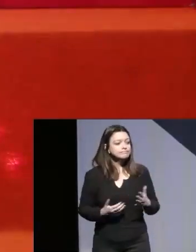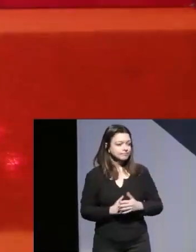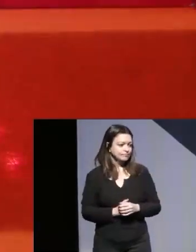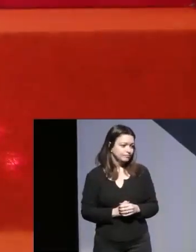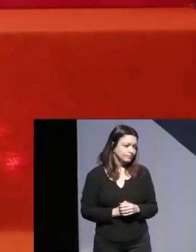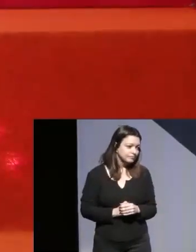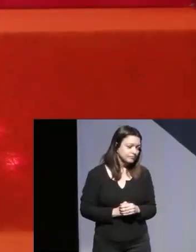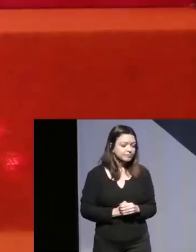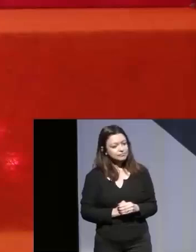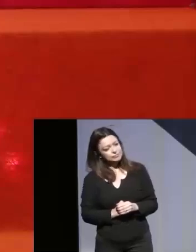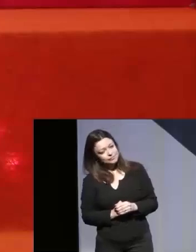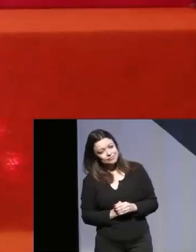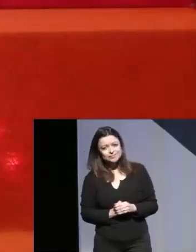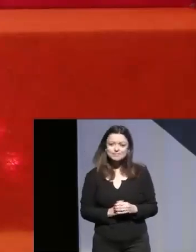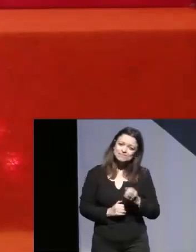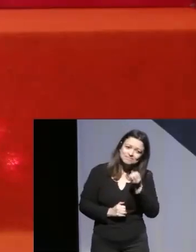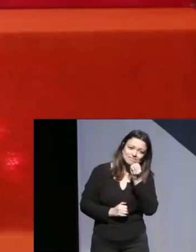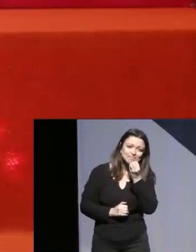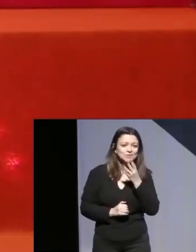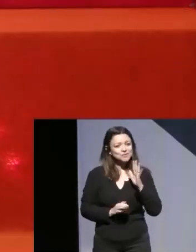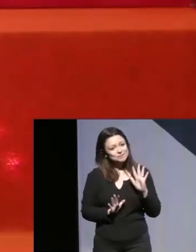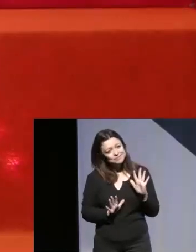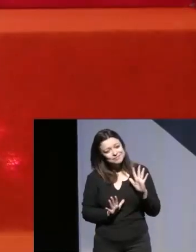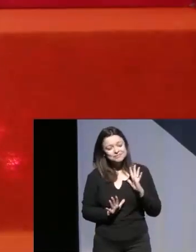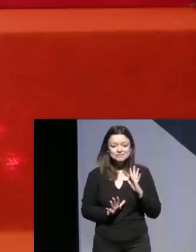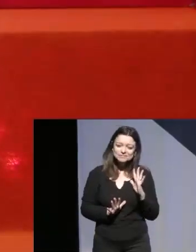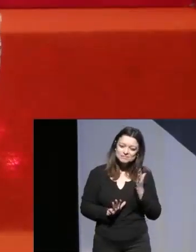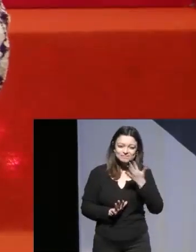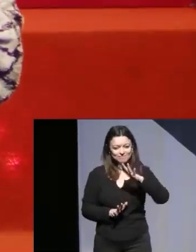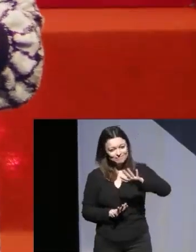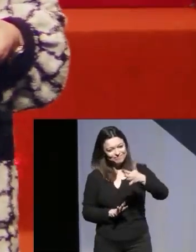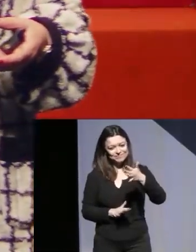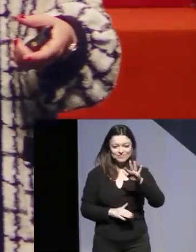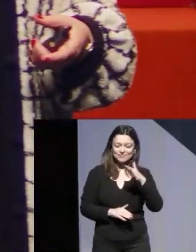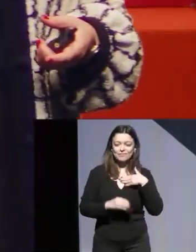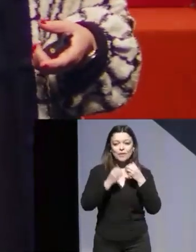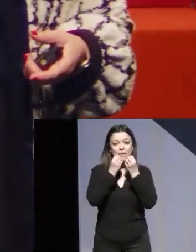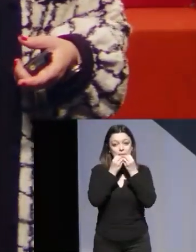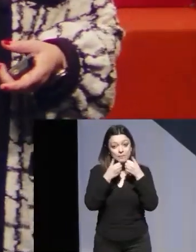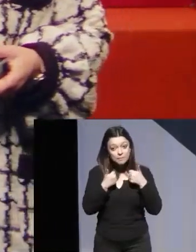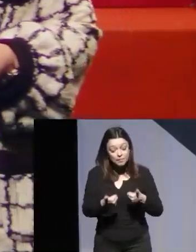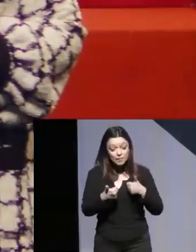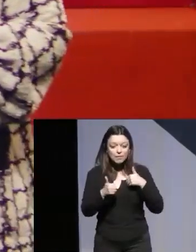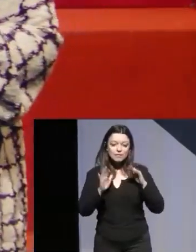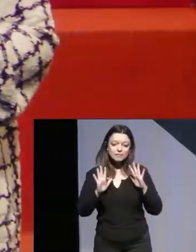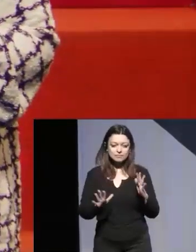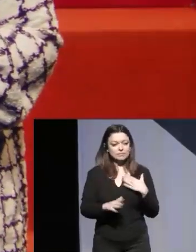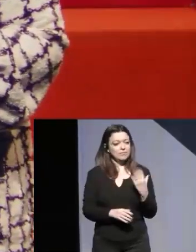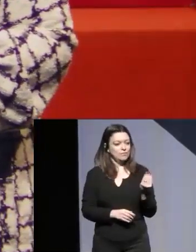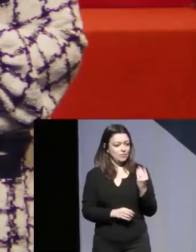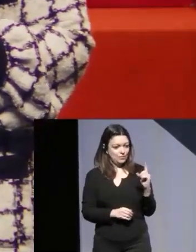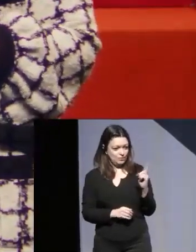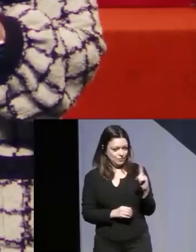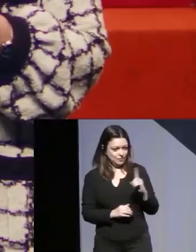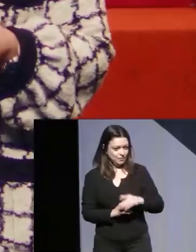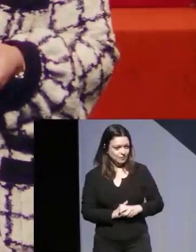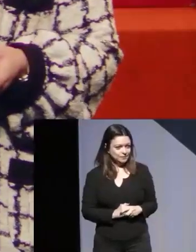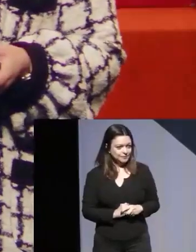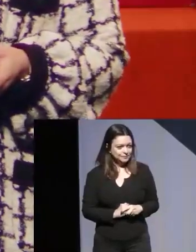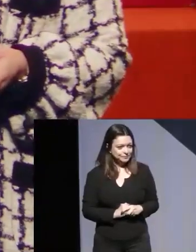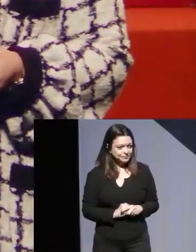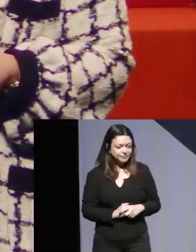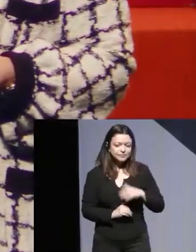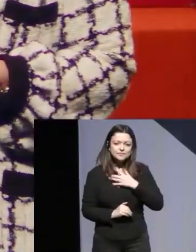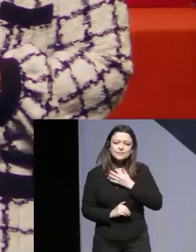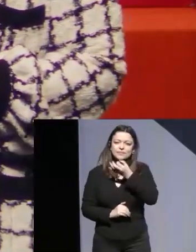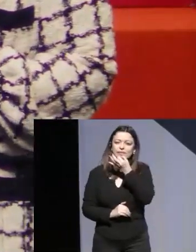Bom, pero no mucho. É, mais ou menos, né? Na verdade, assim, o que eu acho é o seguinte, eu tenho conversado